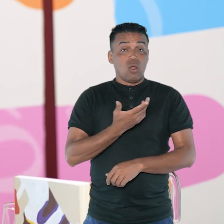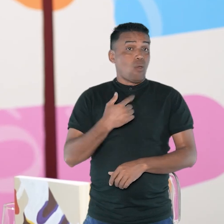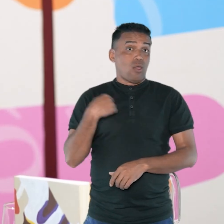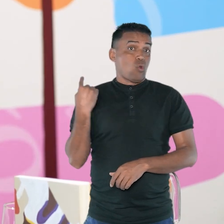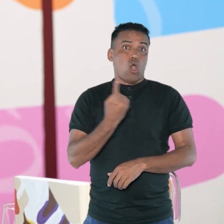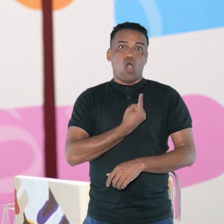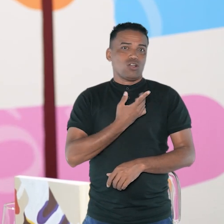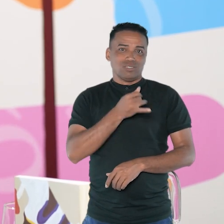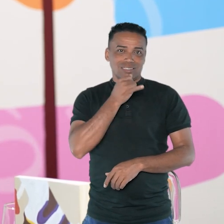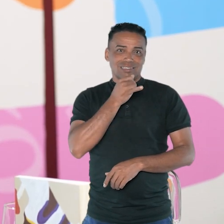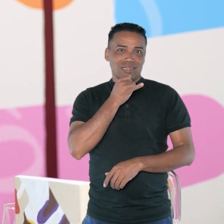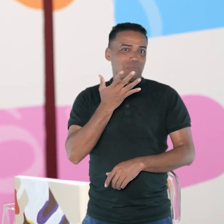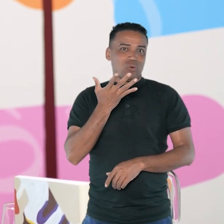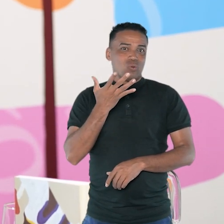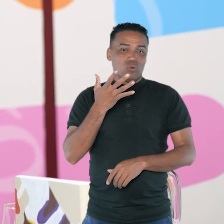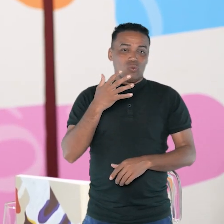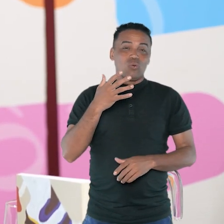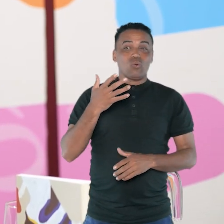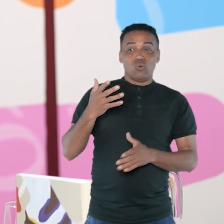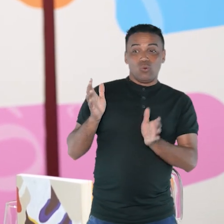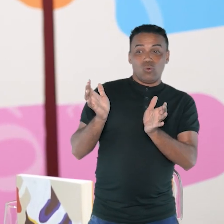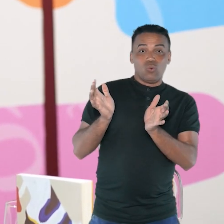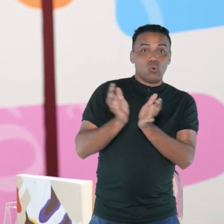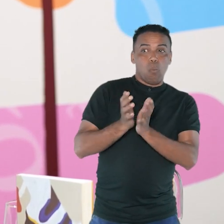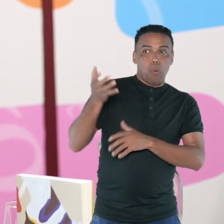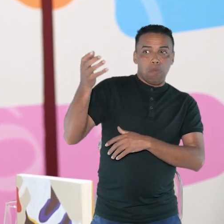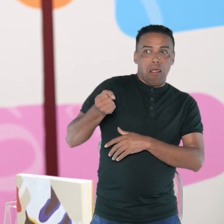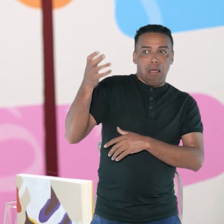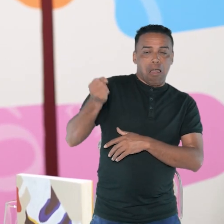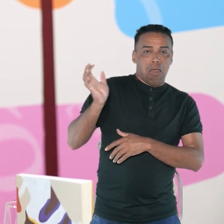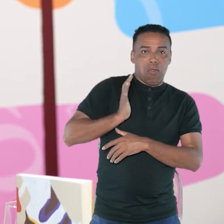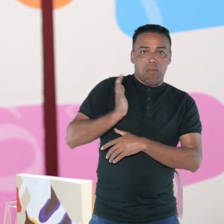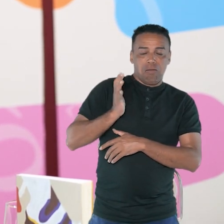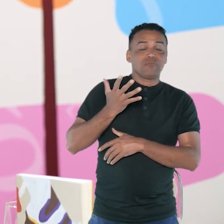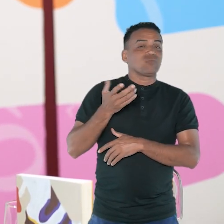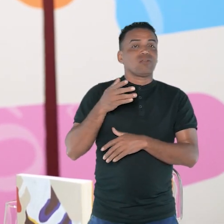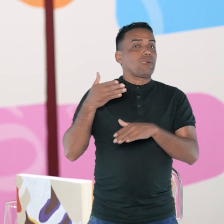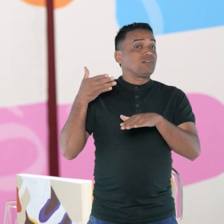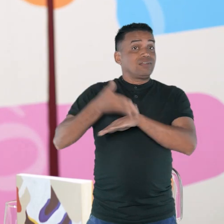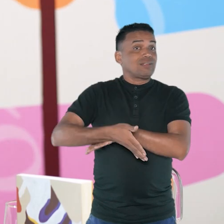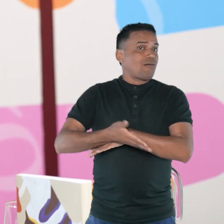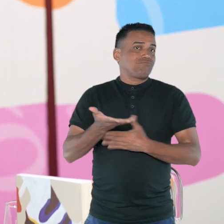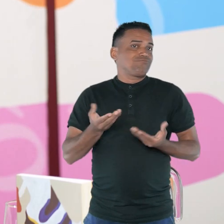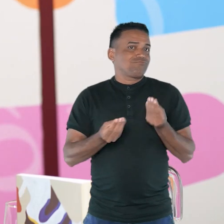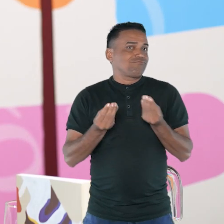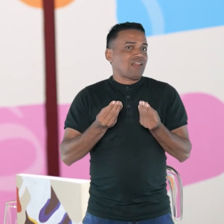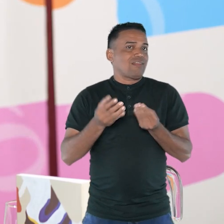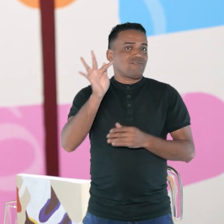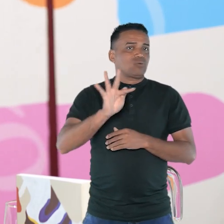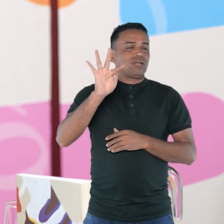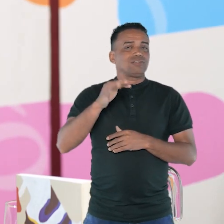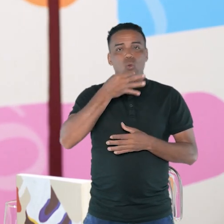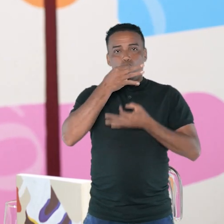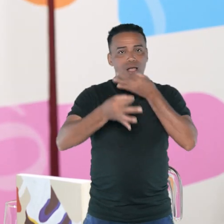mundo, que são, como você mesmo já colocou, são pessoas brancas, pessoas elitizadas. Como que foi para a Andressa chegar nesse momento? Eu acho que tem muita gente